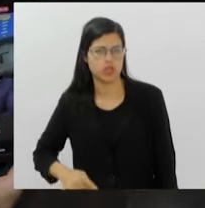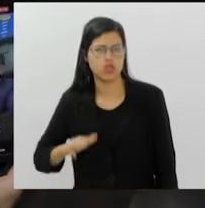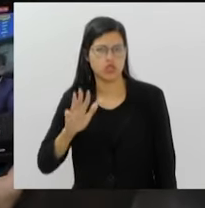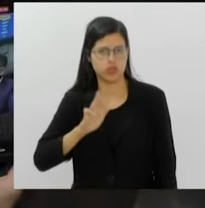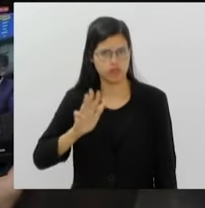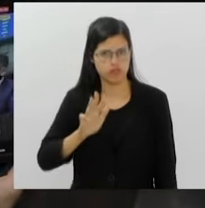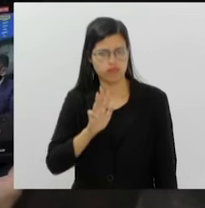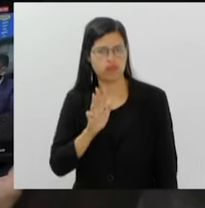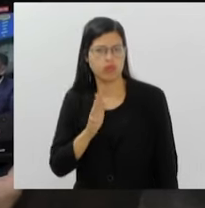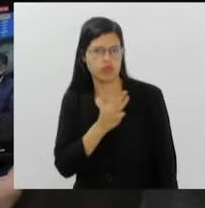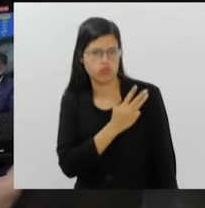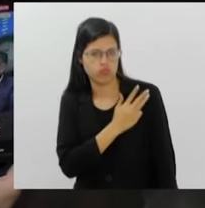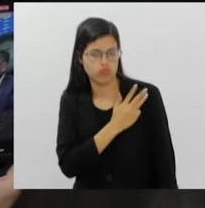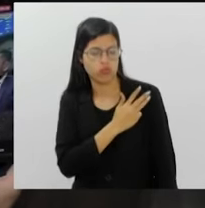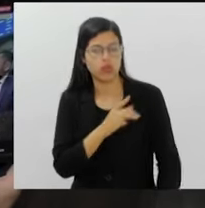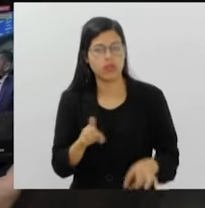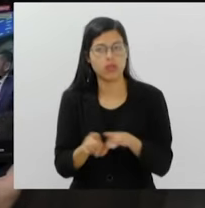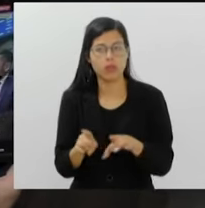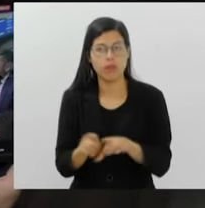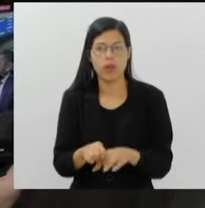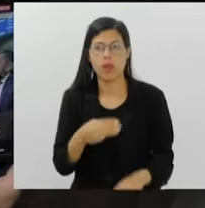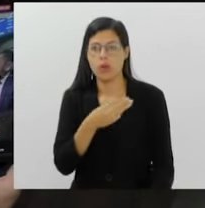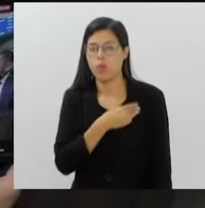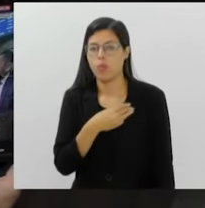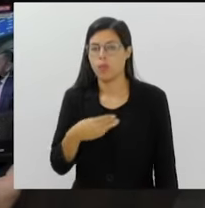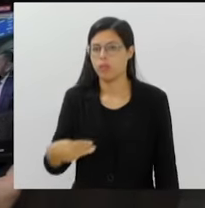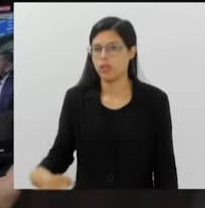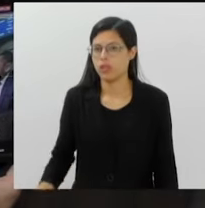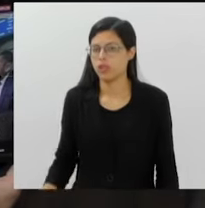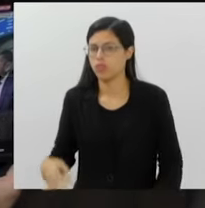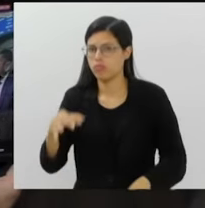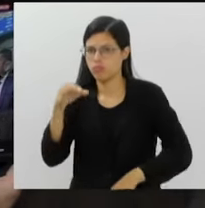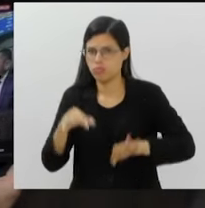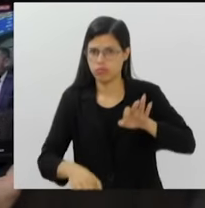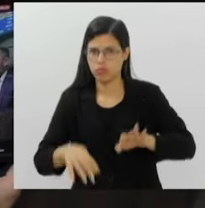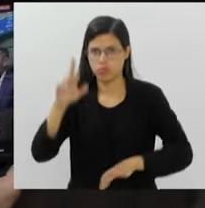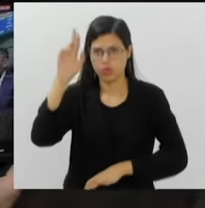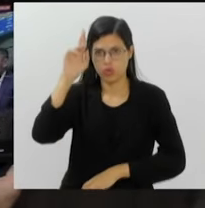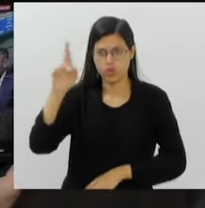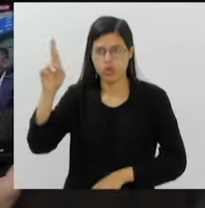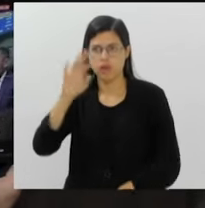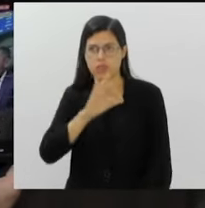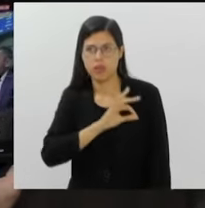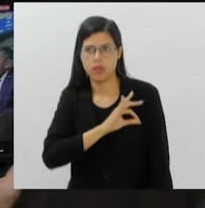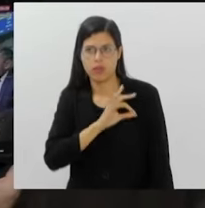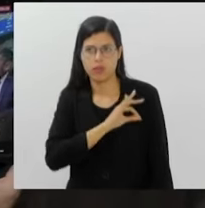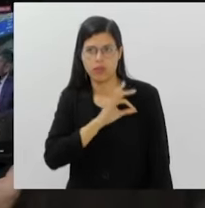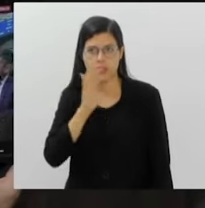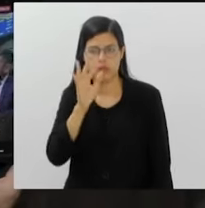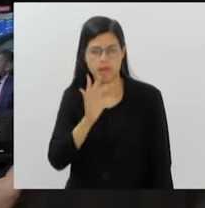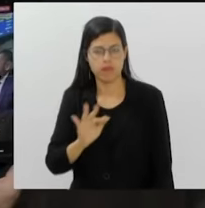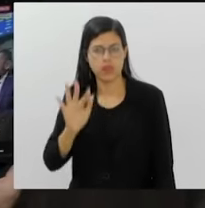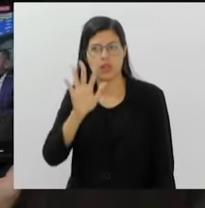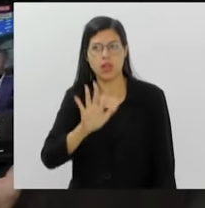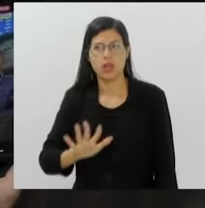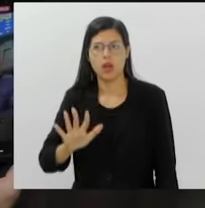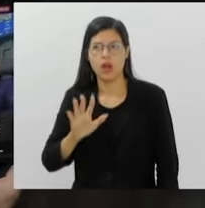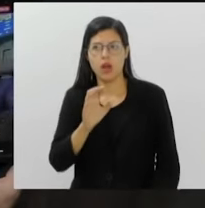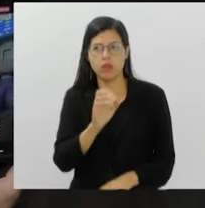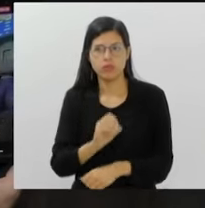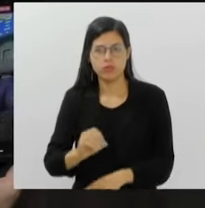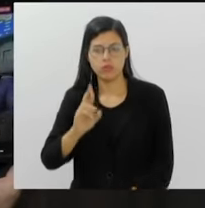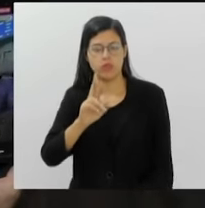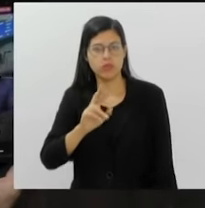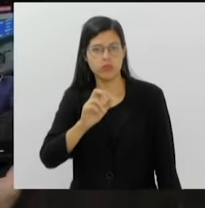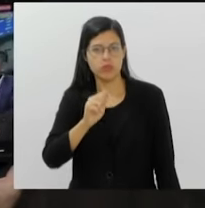chamar o ministro da Justiça, de chamar o chefe da Polícia Federal do Brasil, doutor Andrei, de chamar doutor Almada, que é o